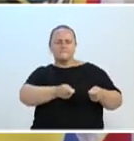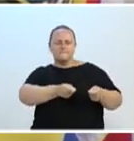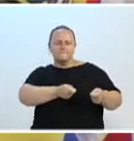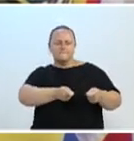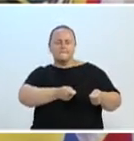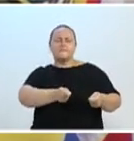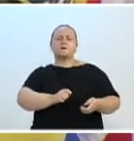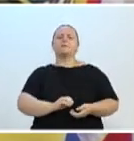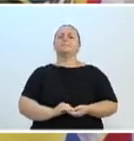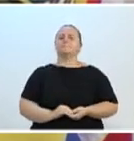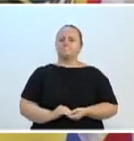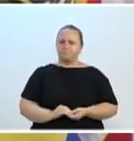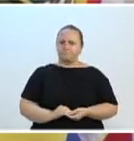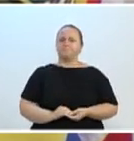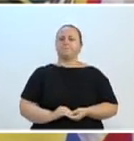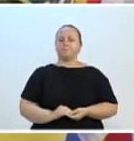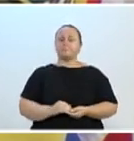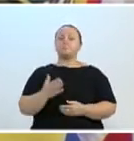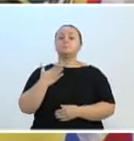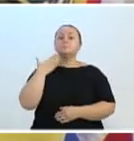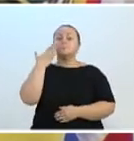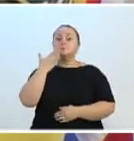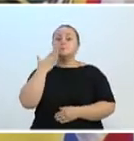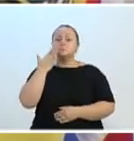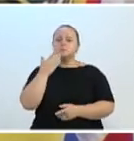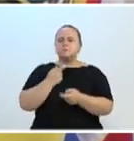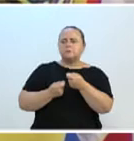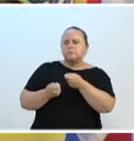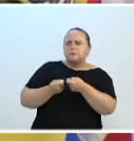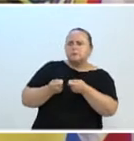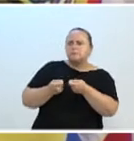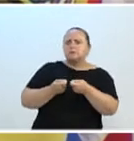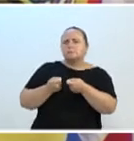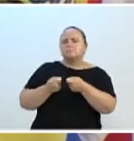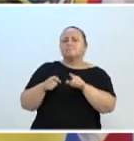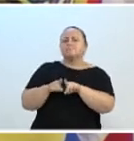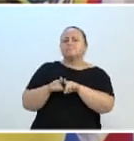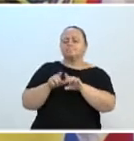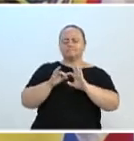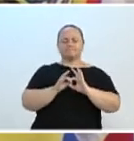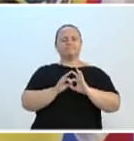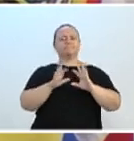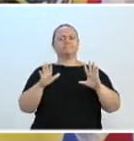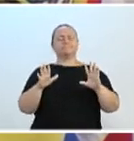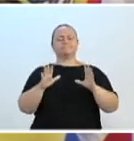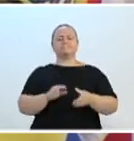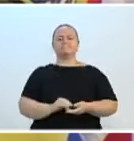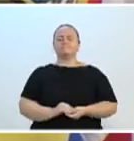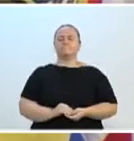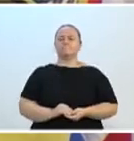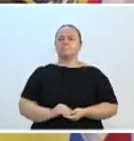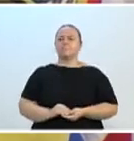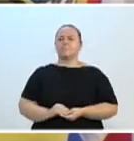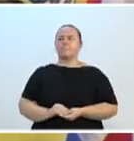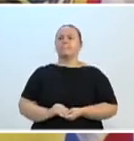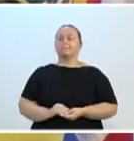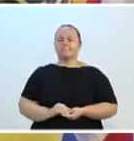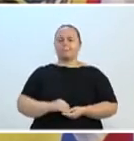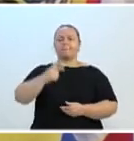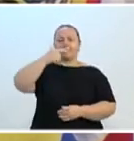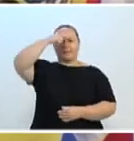traz com ele um discurso de economia e, além disso, de independência. Vem também o vereador